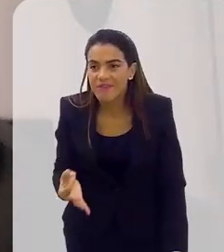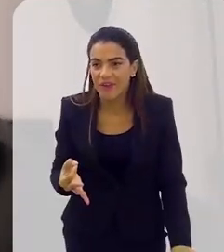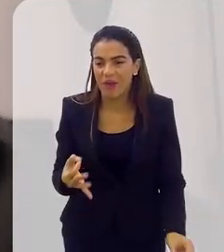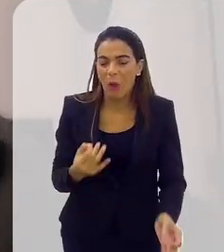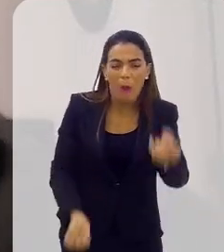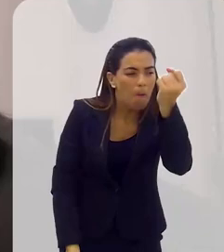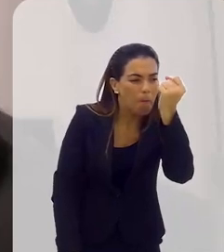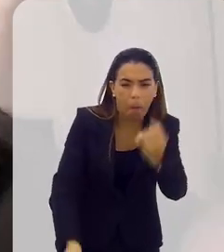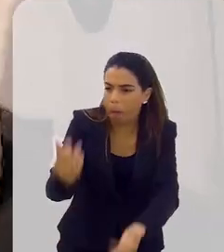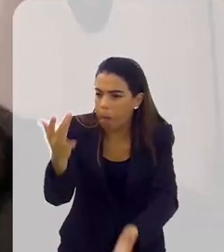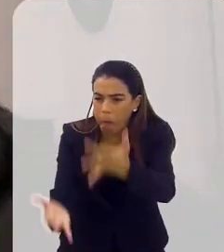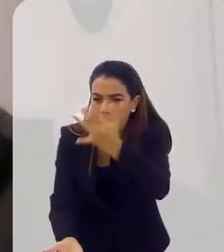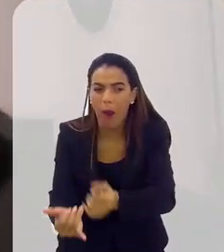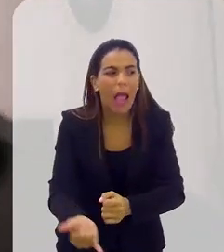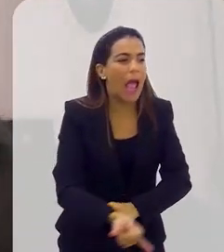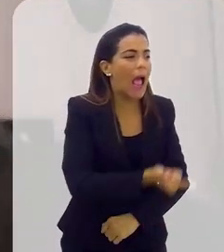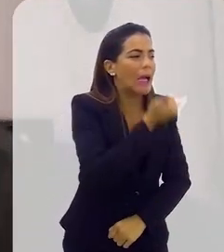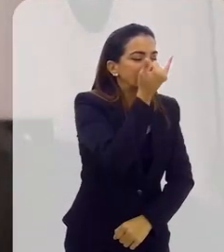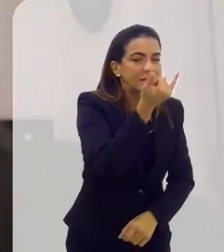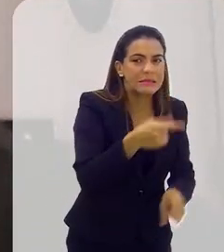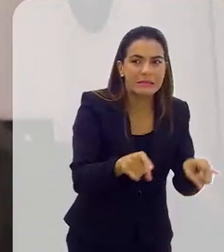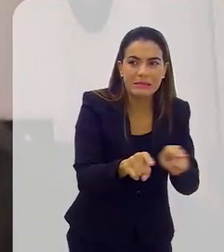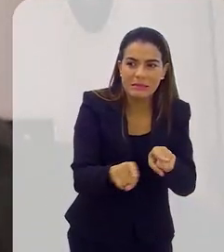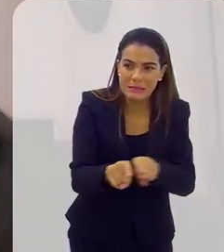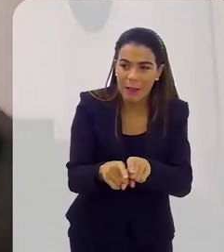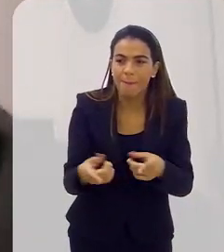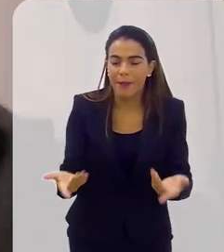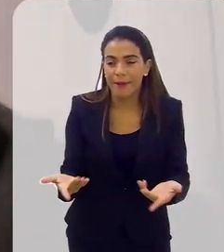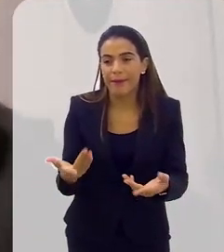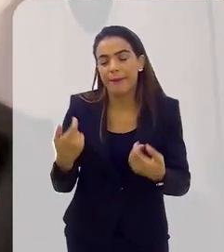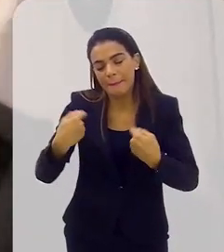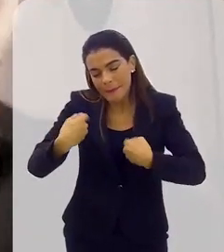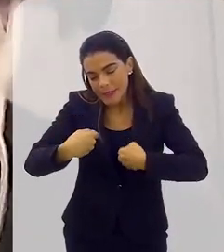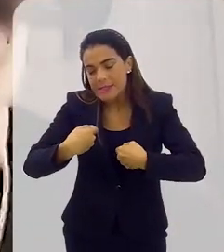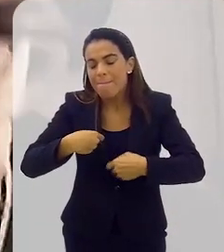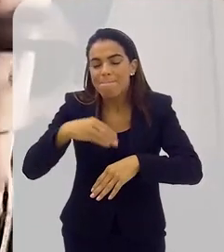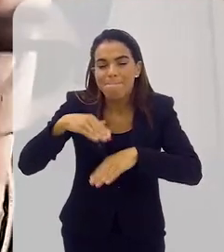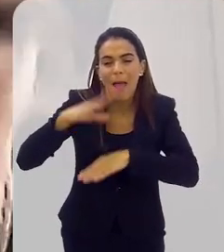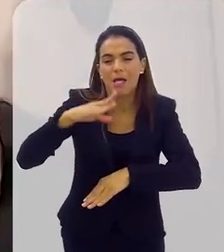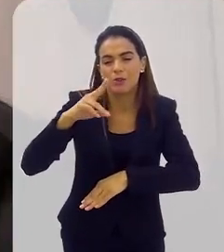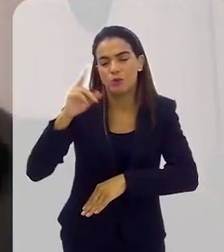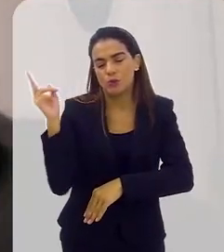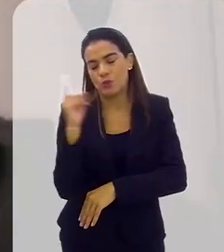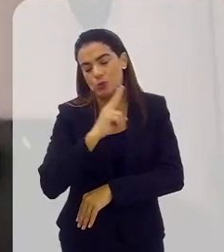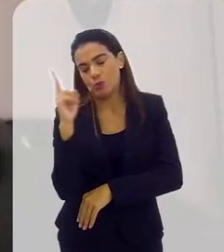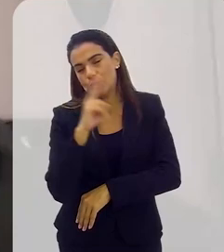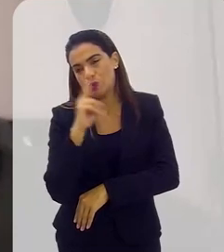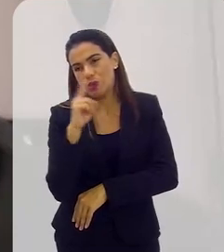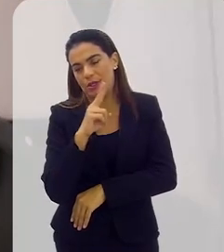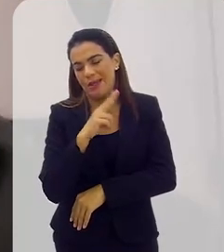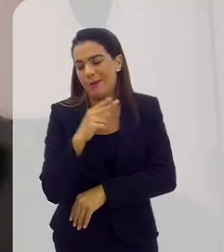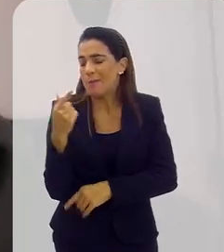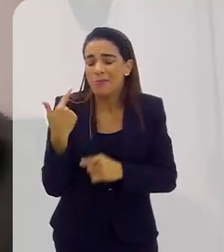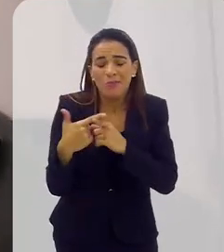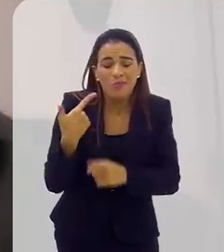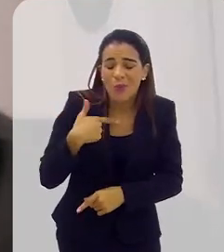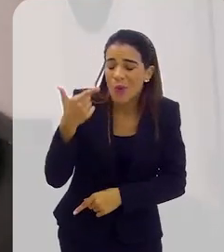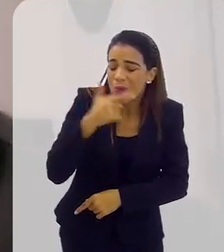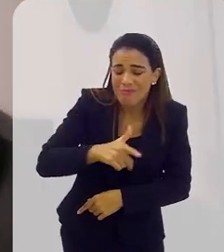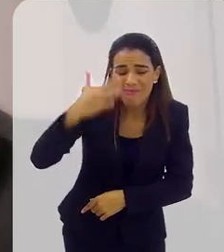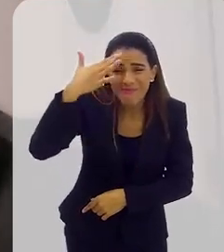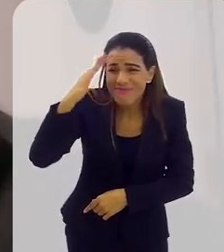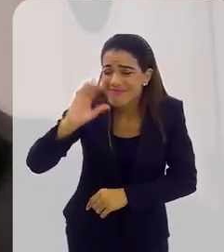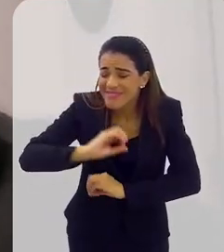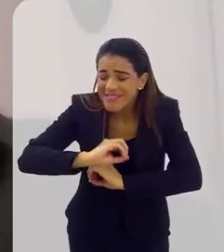pior ainda. Volta e meia é um incêndio, é um acidente. Então, se faz mais do que urgente e necessário. Eu não